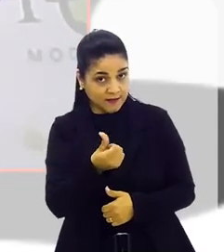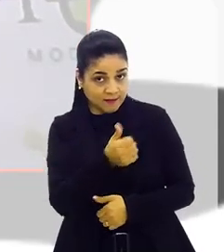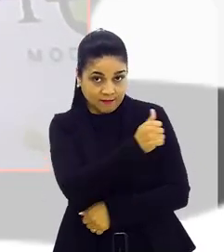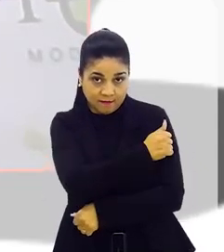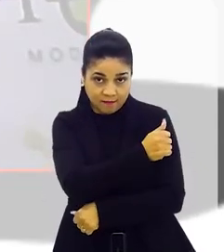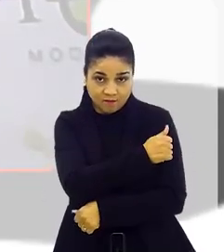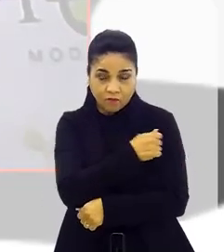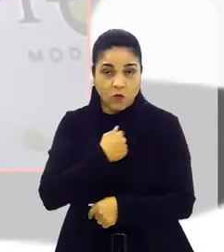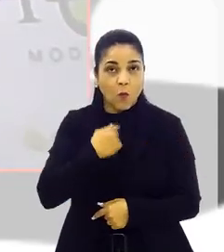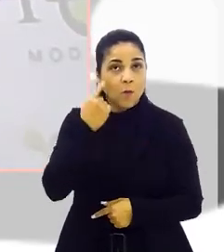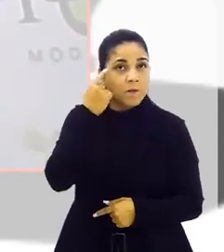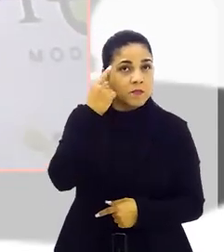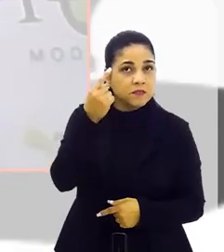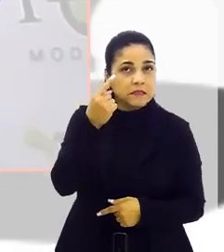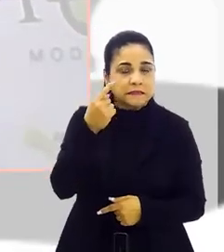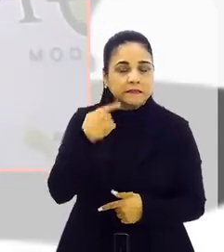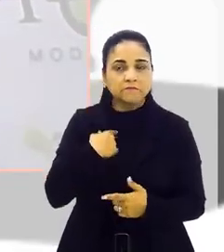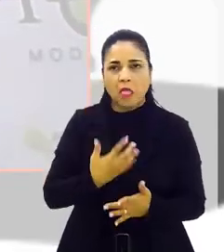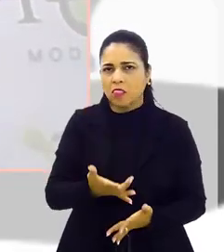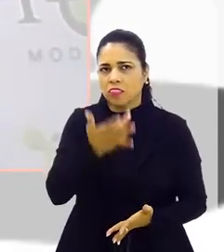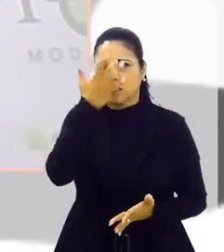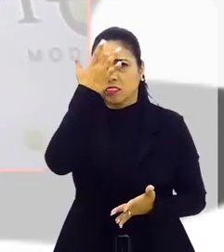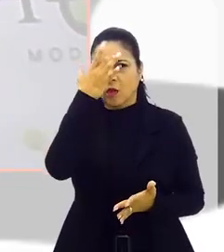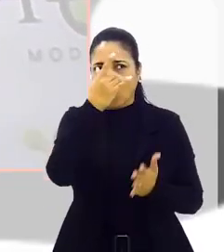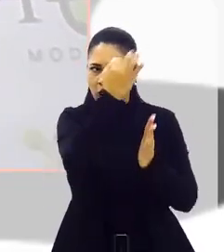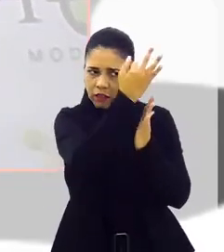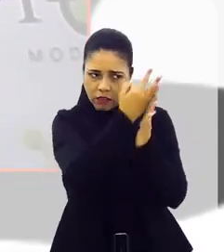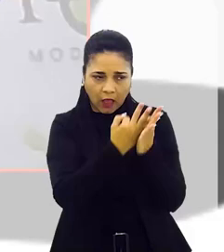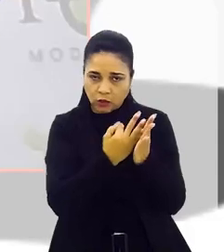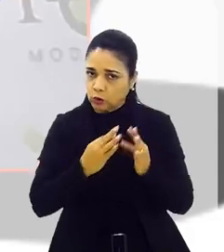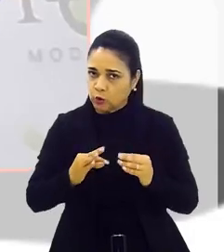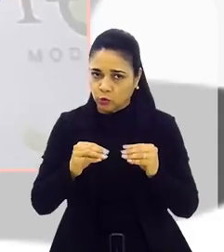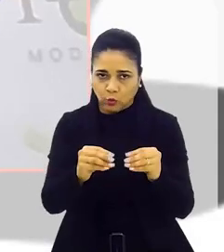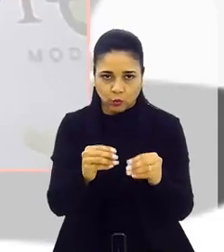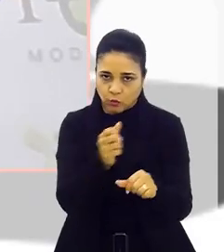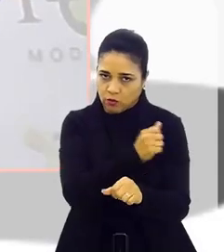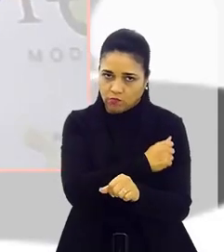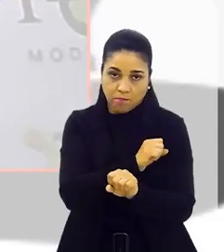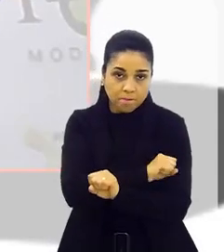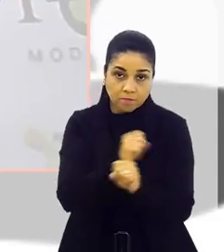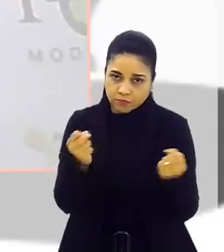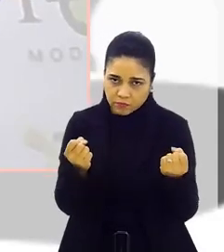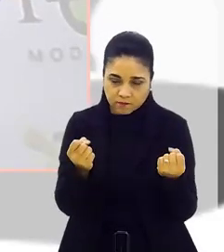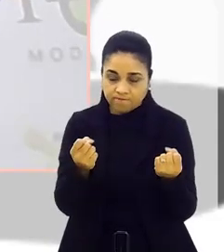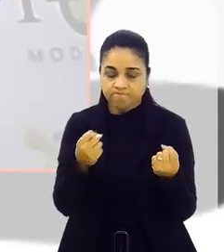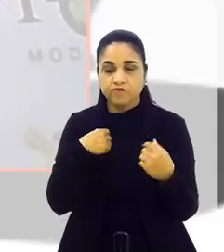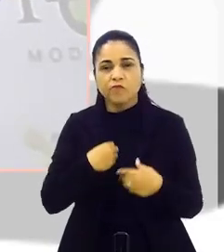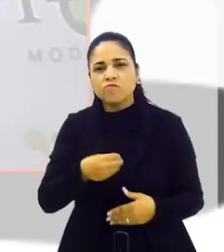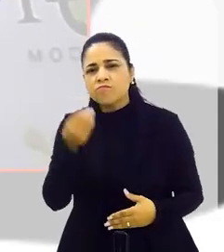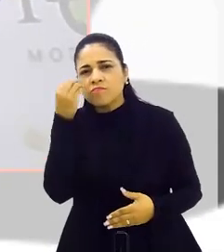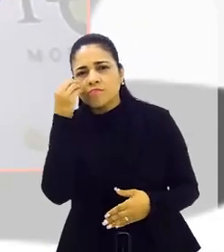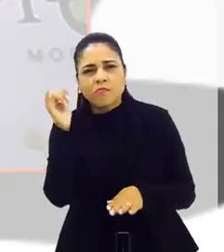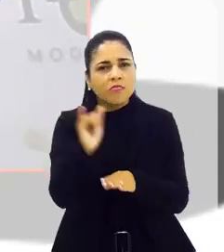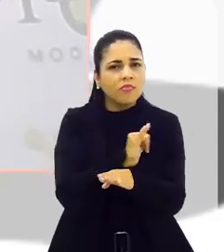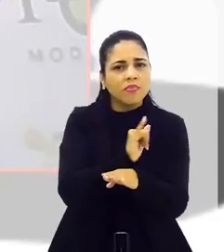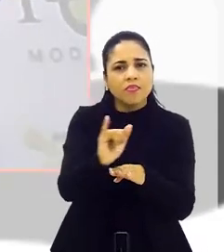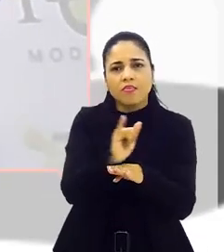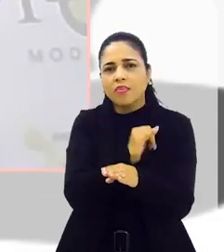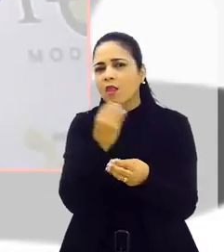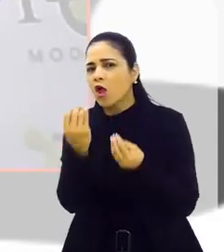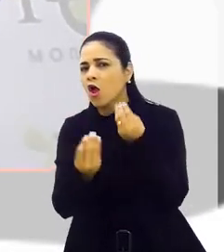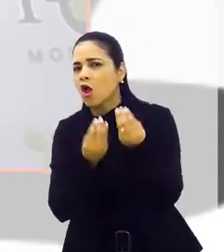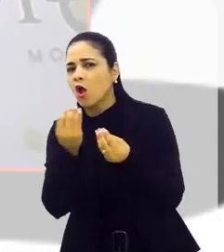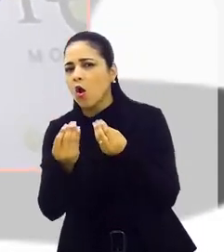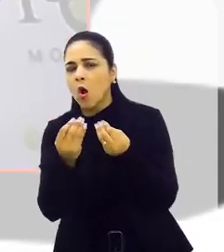meninos. E esse espetáculo, que eu falei, cara, eles não decoram texto, não são todos que decoram textos. Então vamos tentar ver de